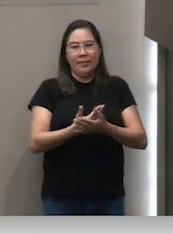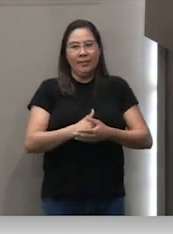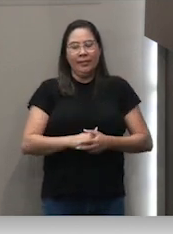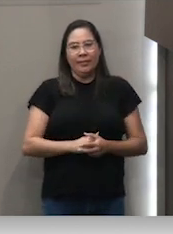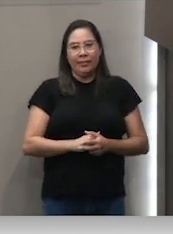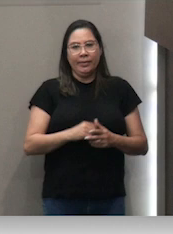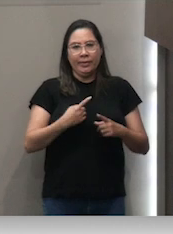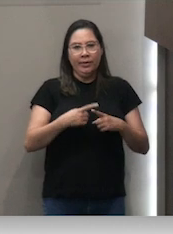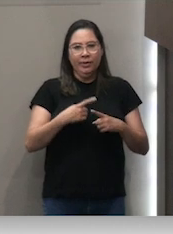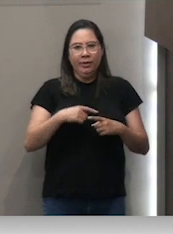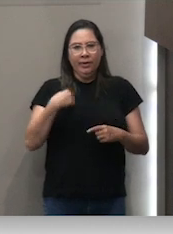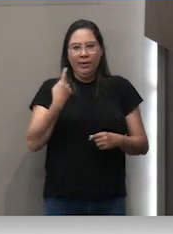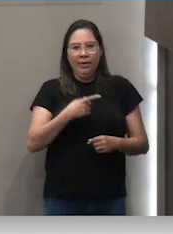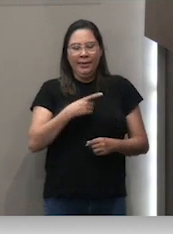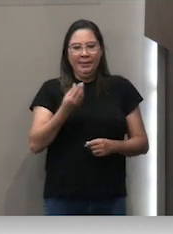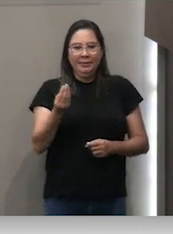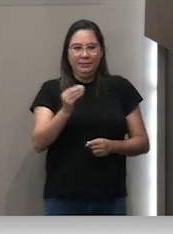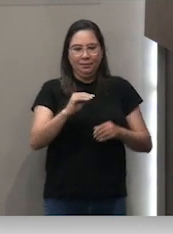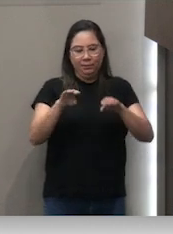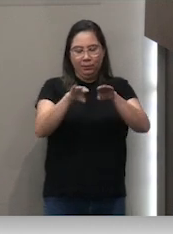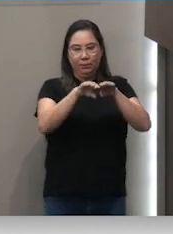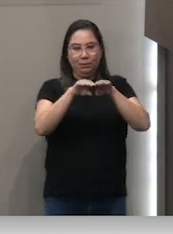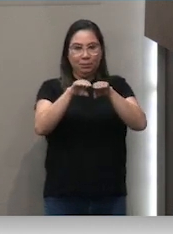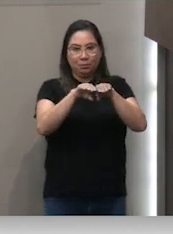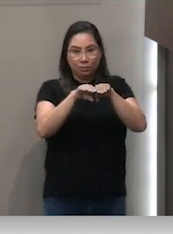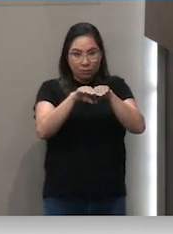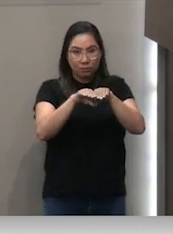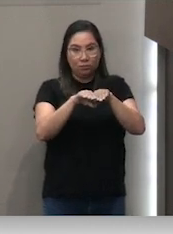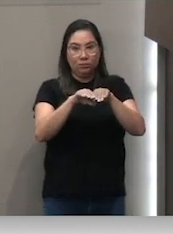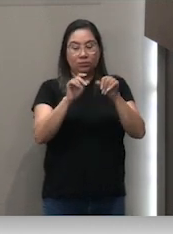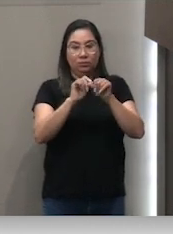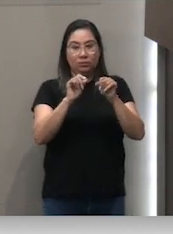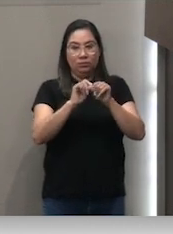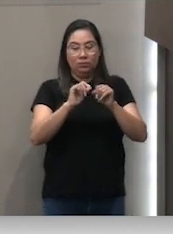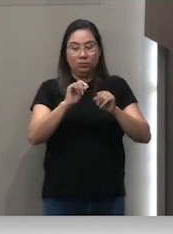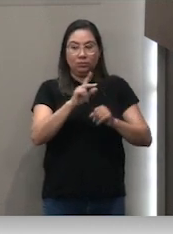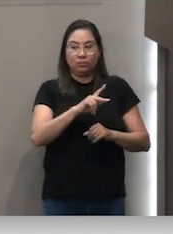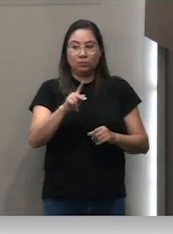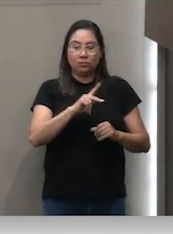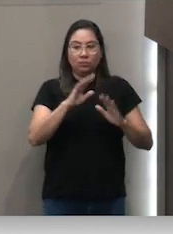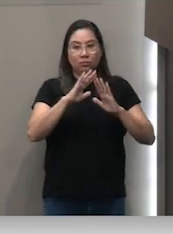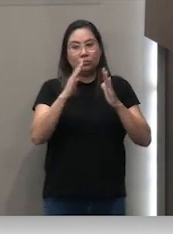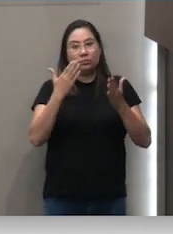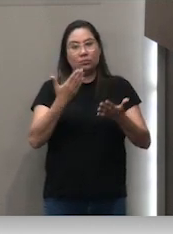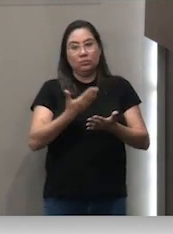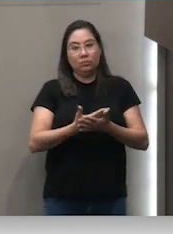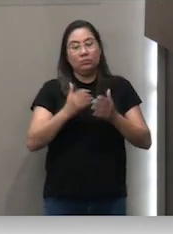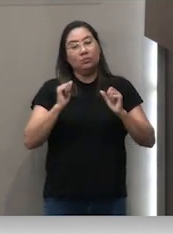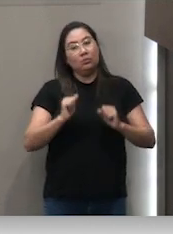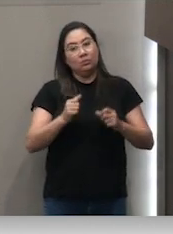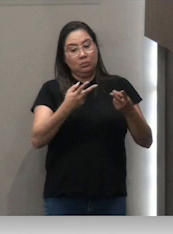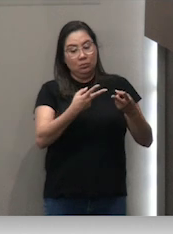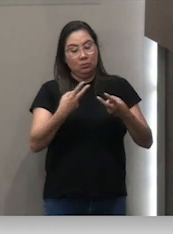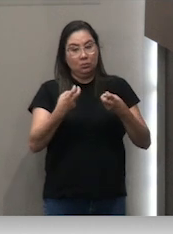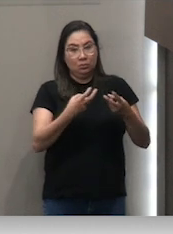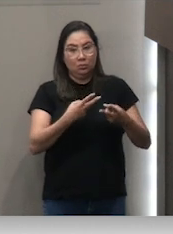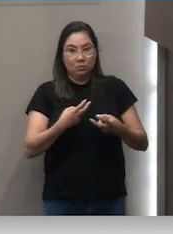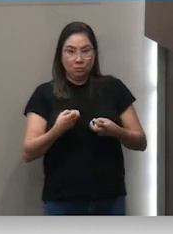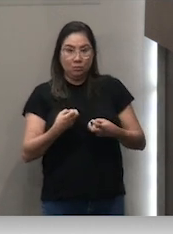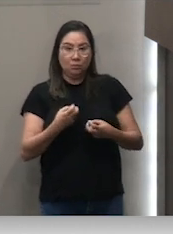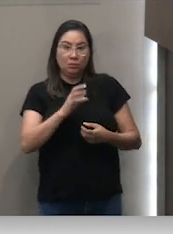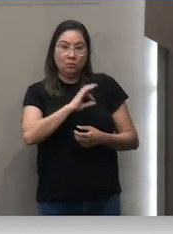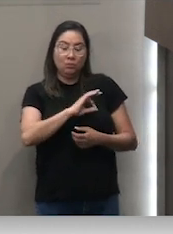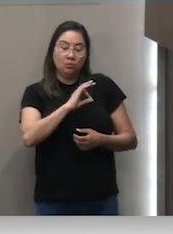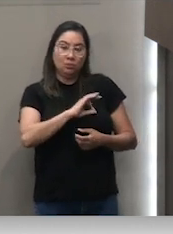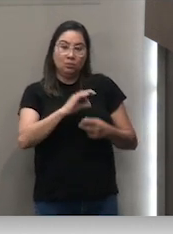você pega e coloca equidade nesse sentido, fazendo com que os professores das escolas de educação infantil possam perceber o